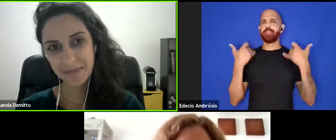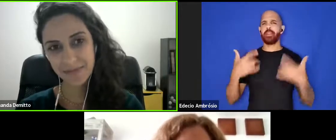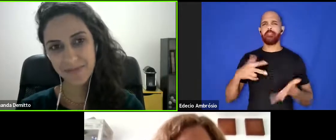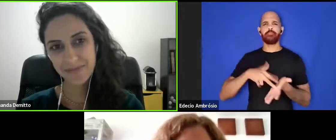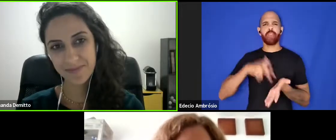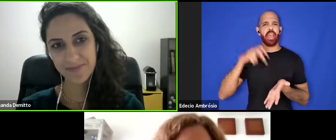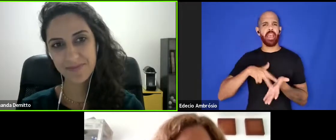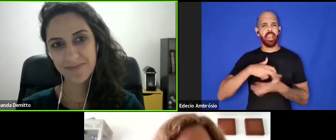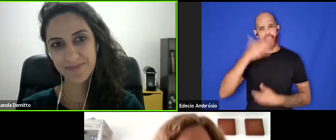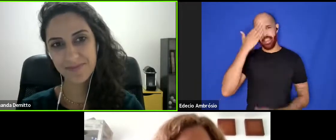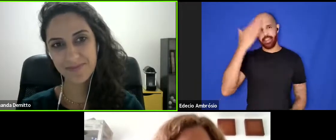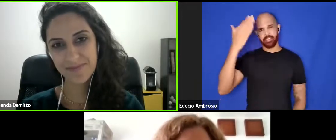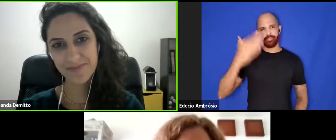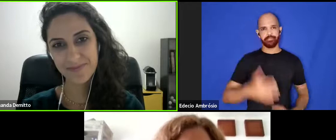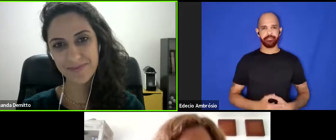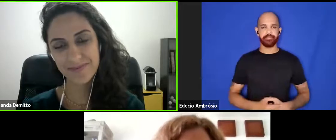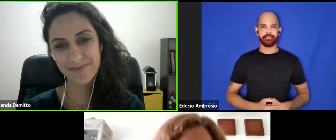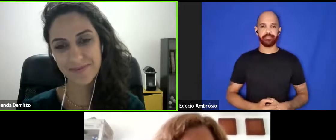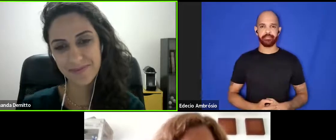agradecida.